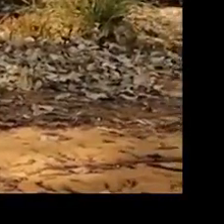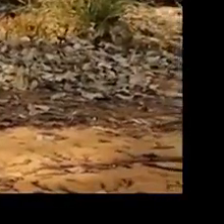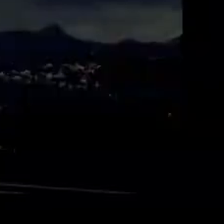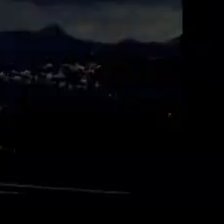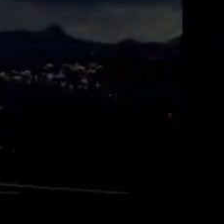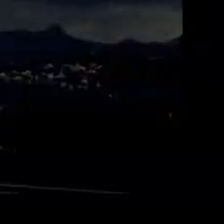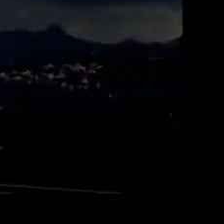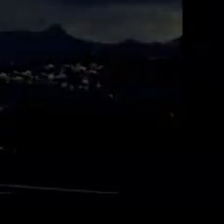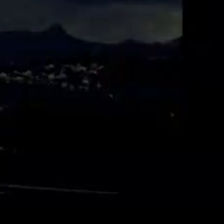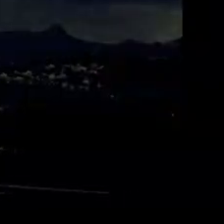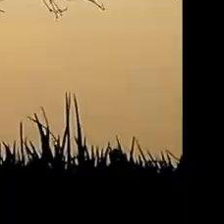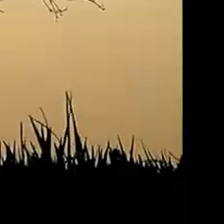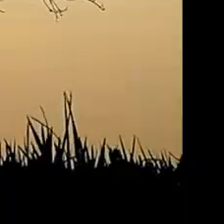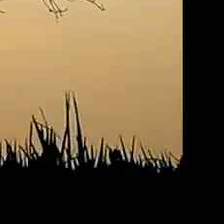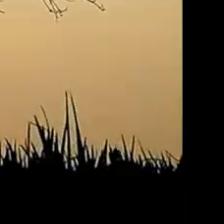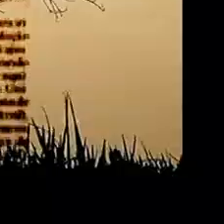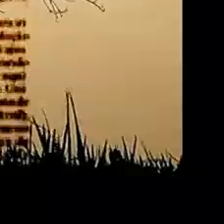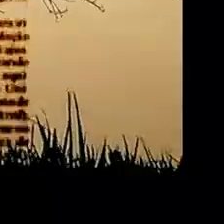aí.